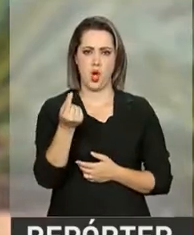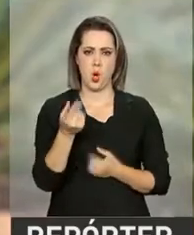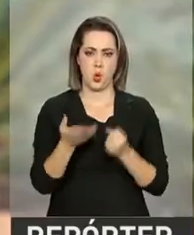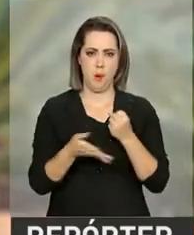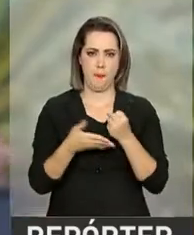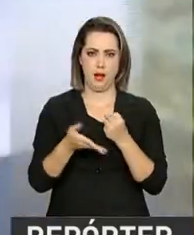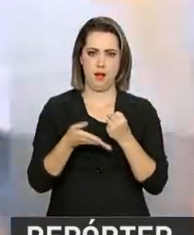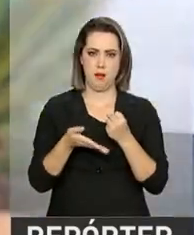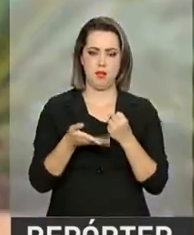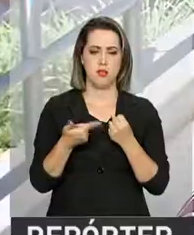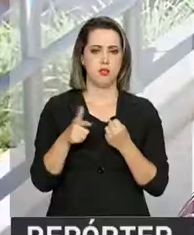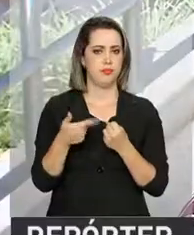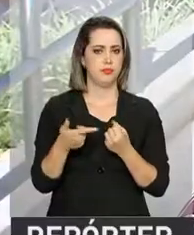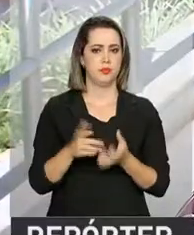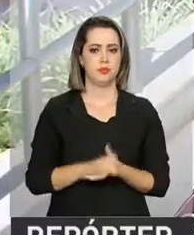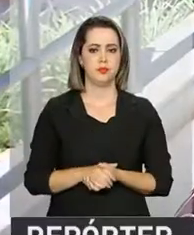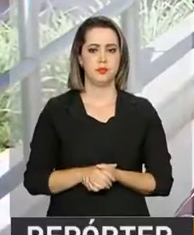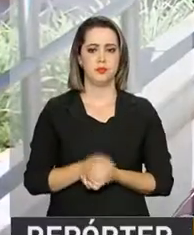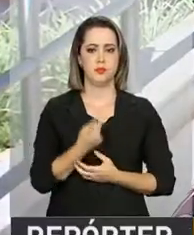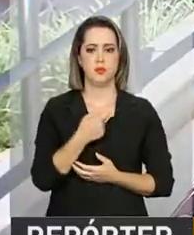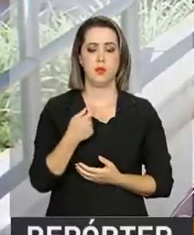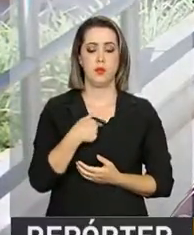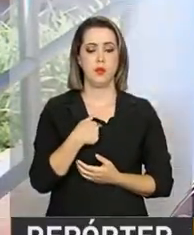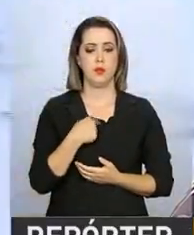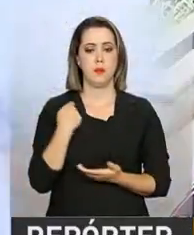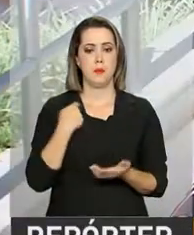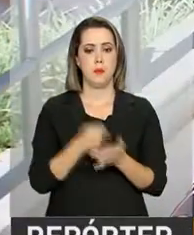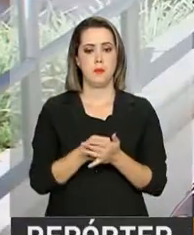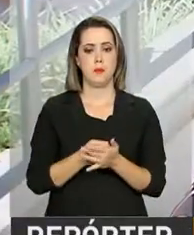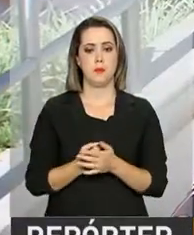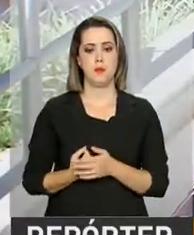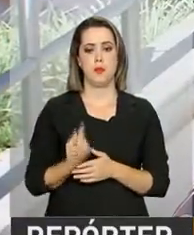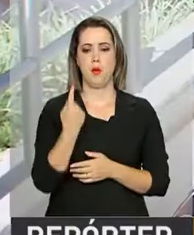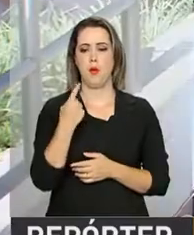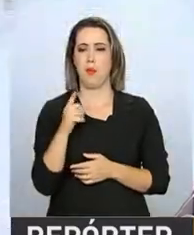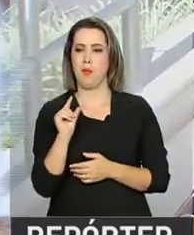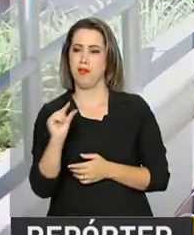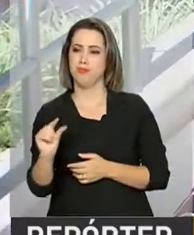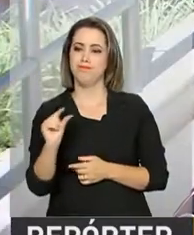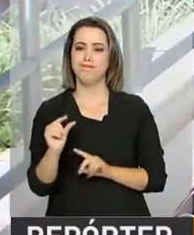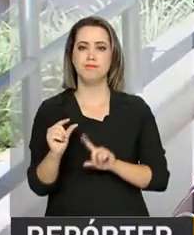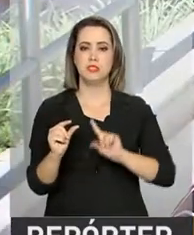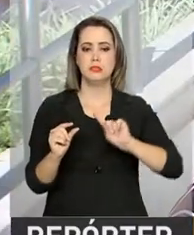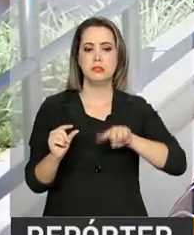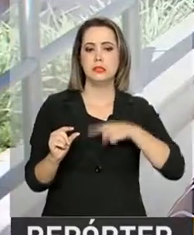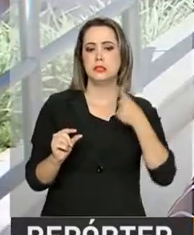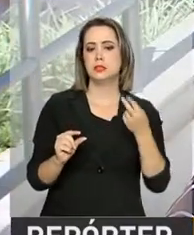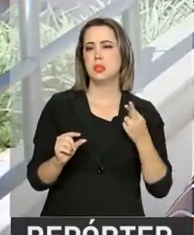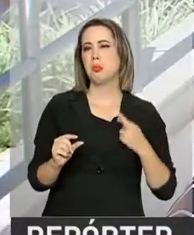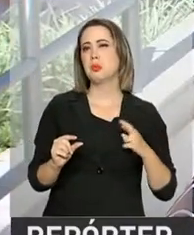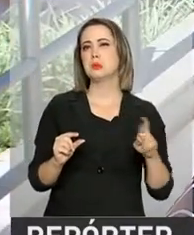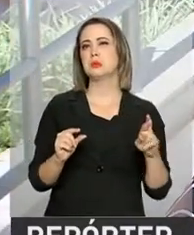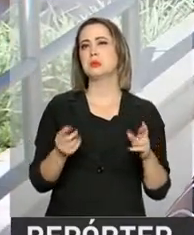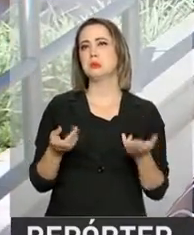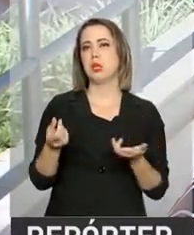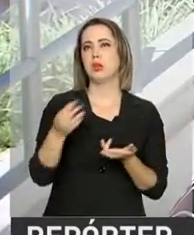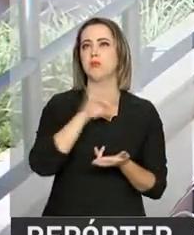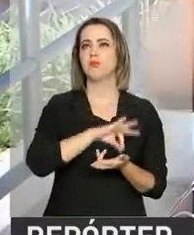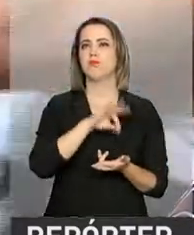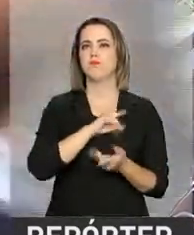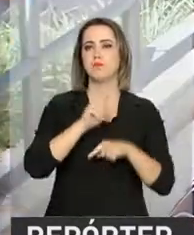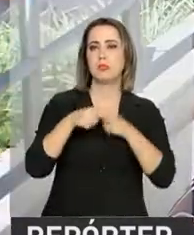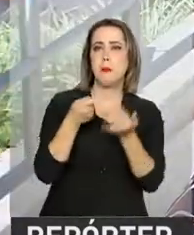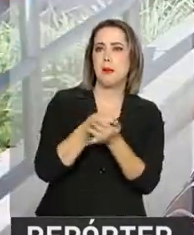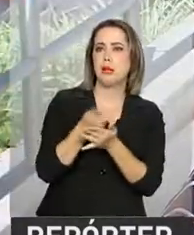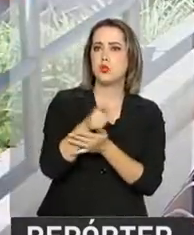existe mas eu paguei um mínimo de dinheiro em vez de pagar o restante